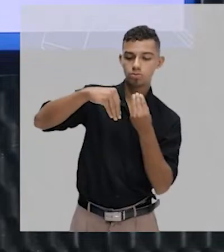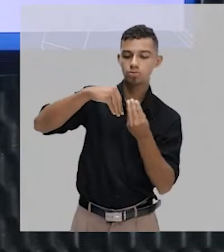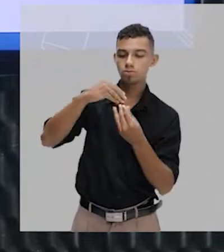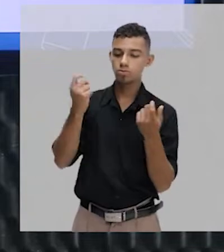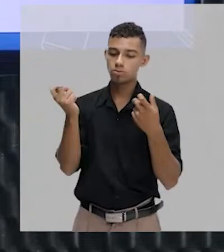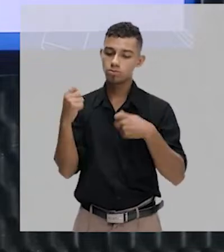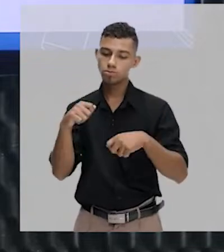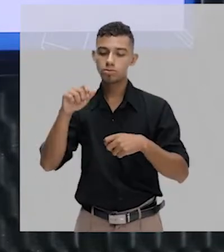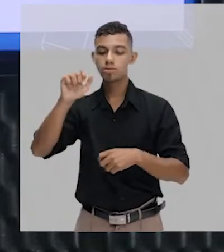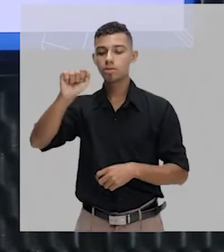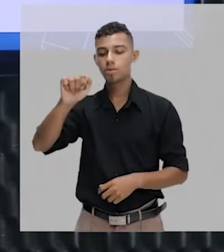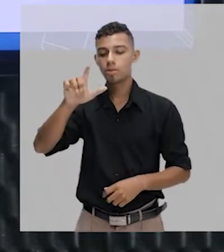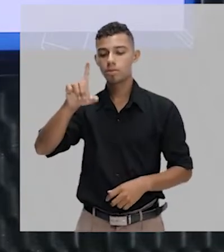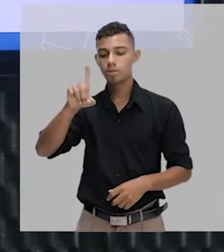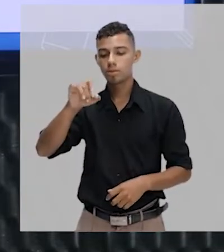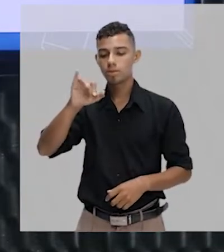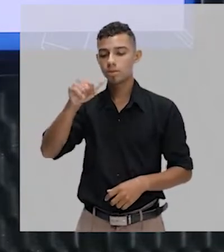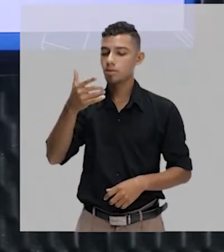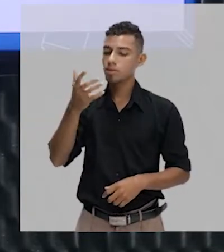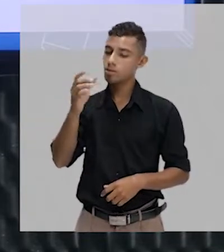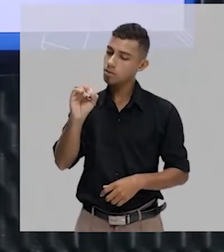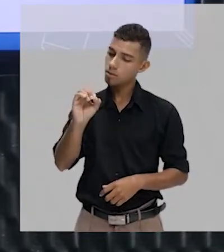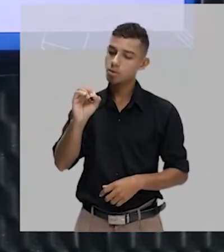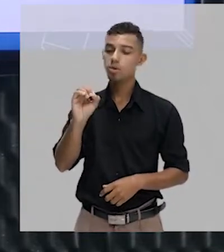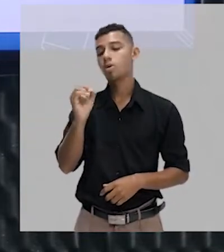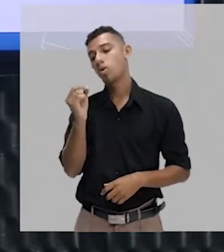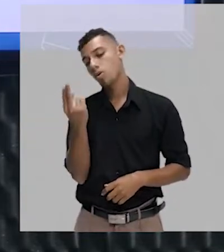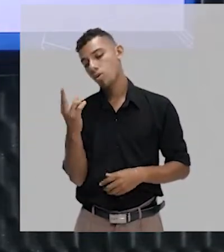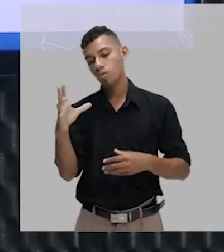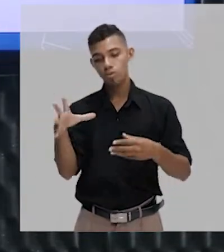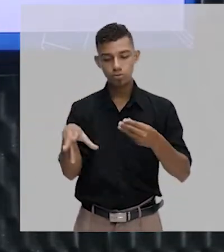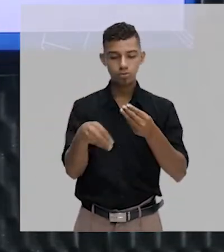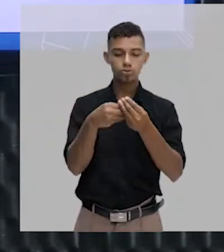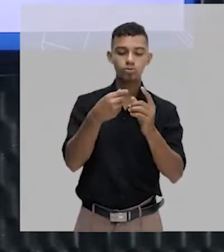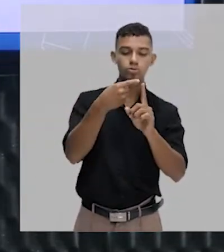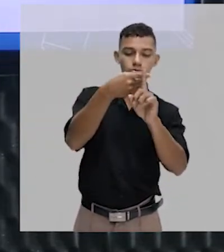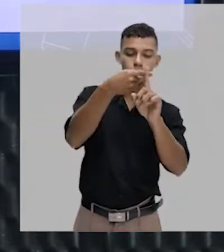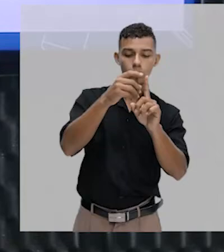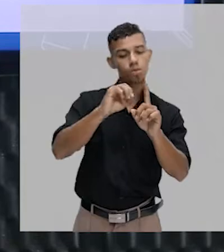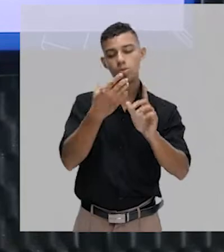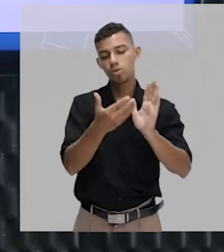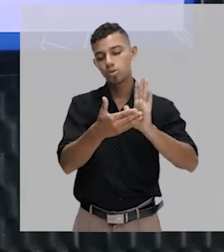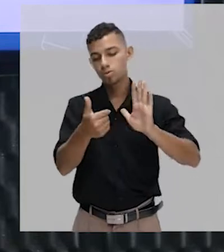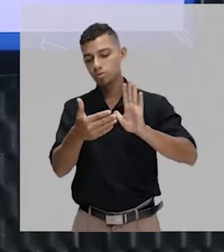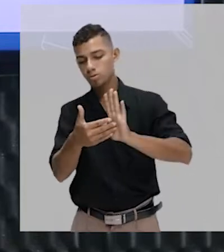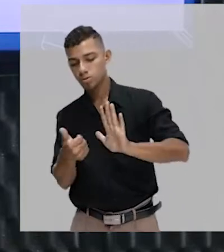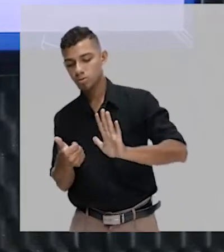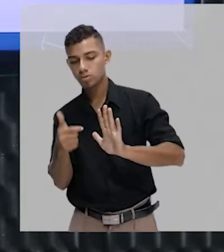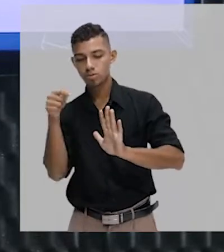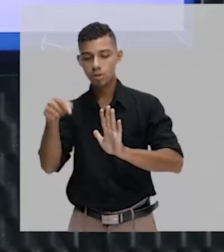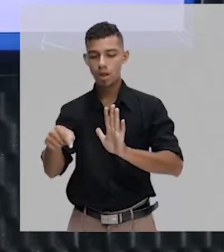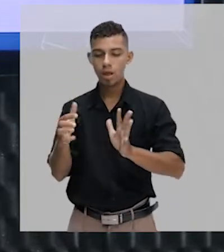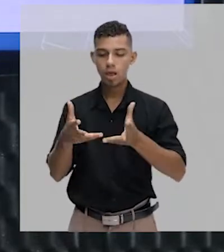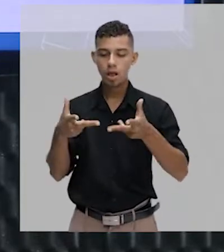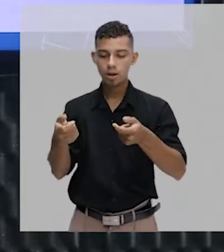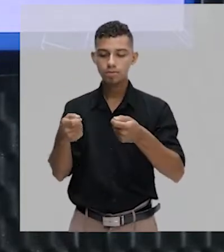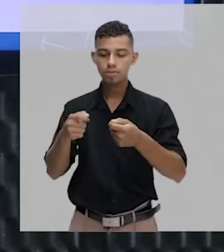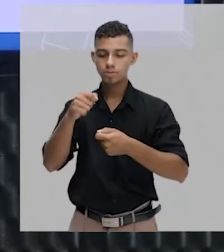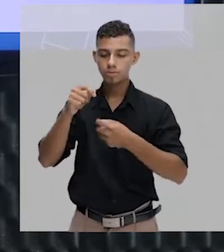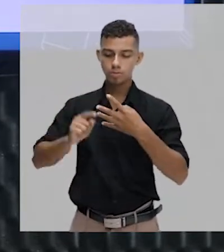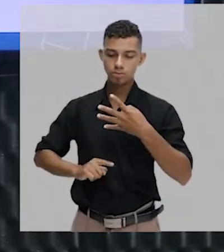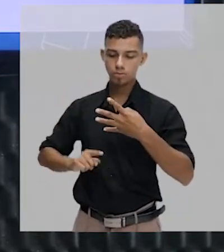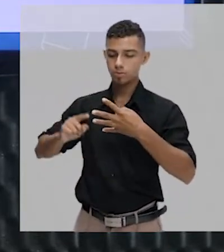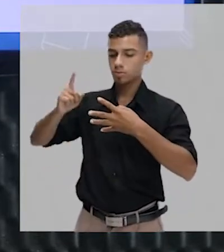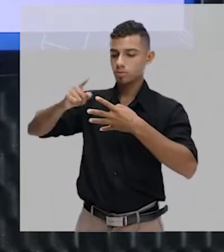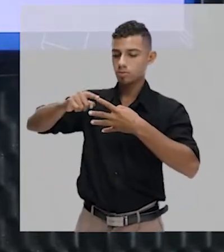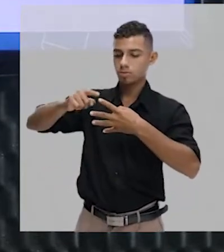remoção dessas qualidades: frio, quente, seco ou úmido. Então, a matéria poderia se